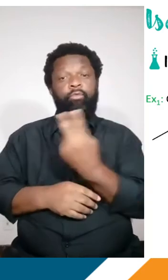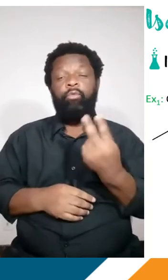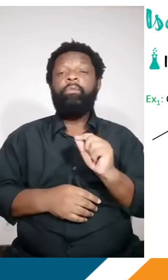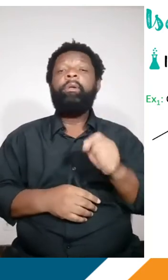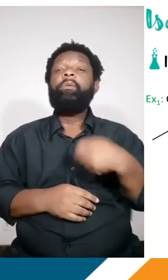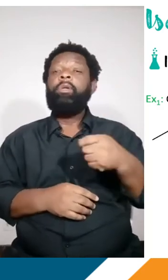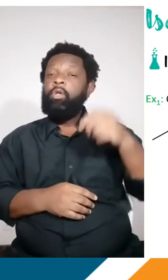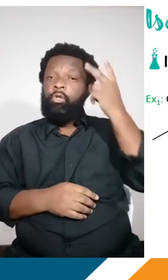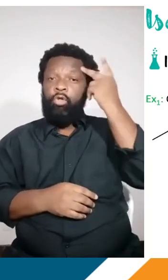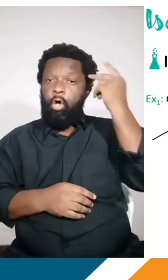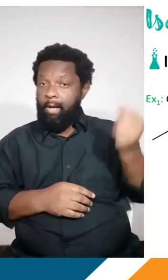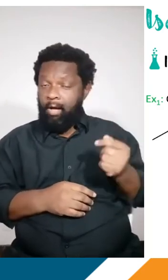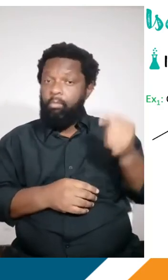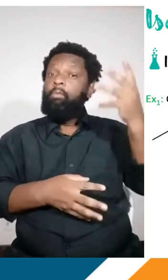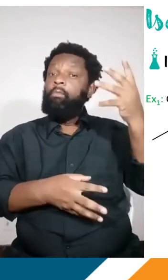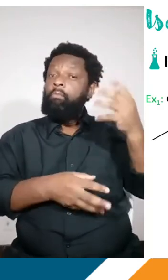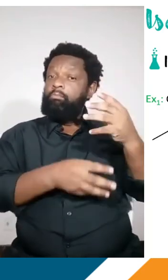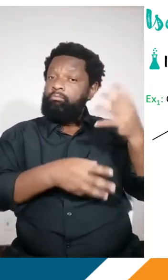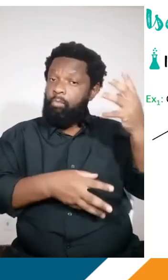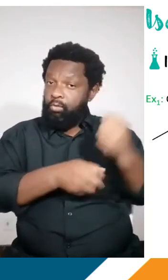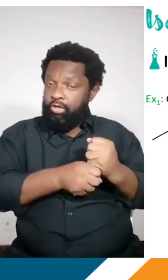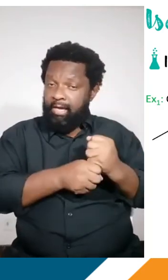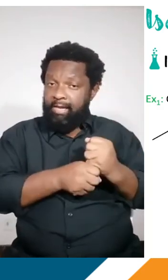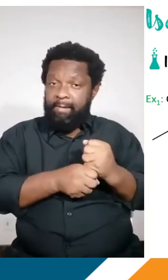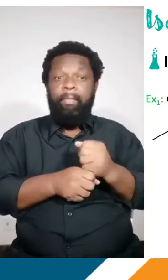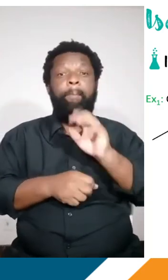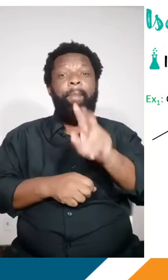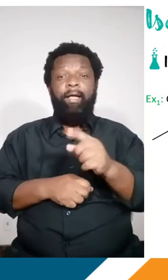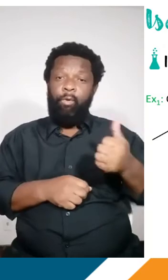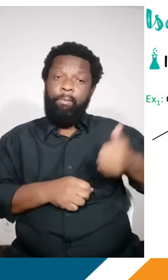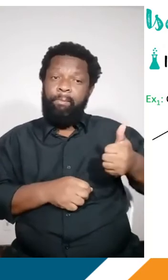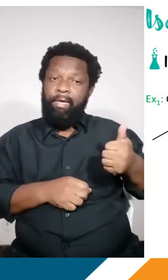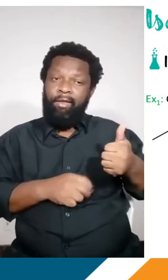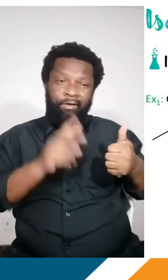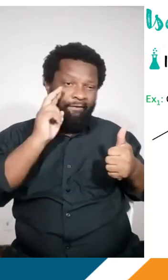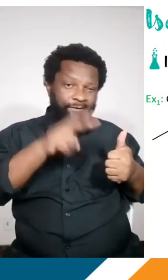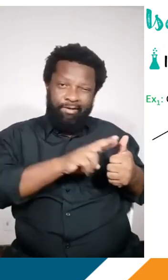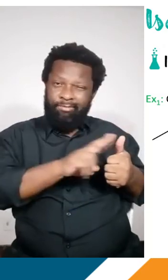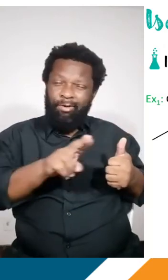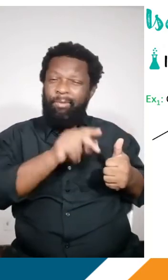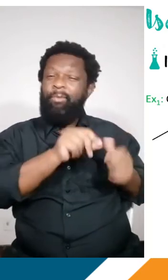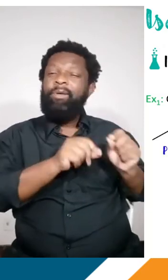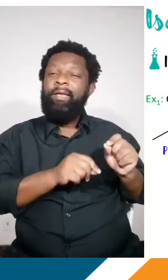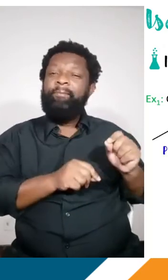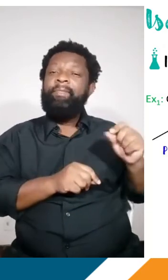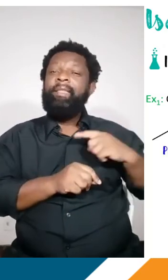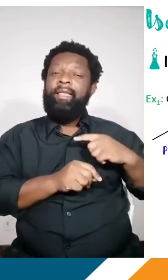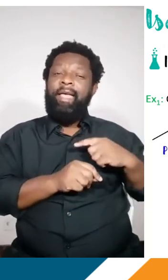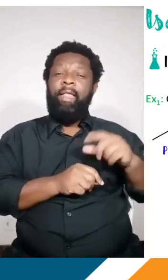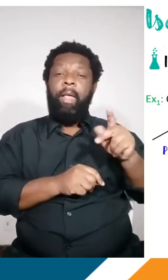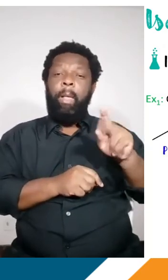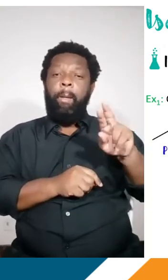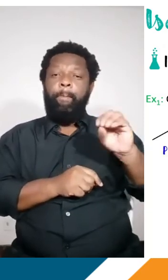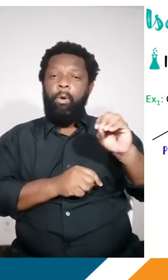normal, homogênea e saturada, porém, esse primeiro, se eu olho o nome dele, repara que é